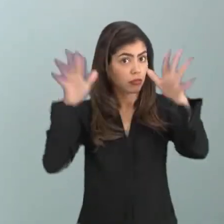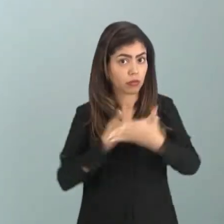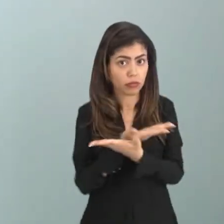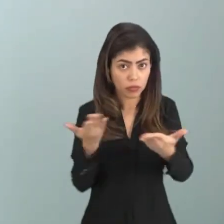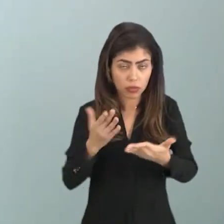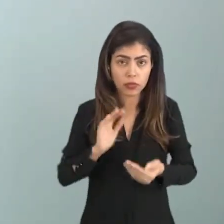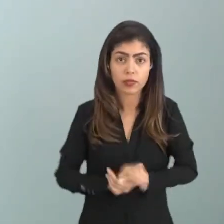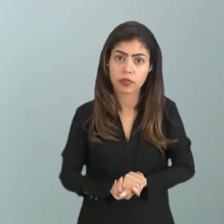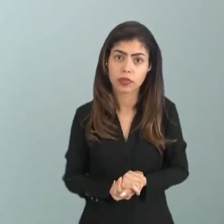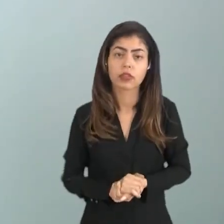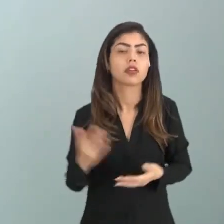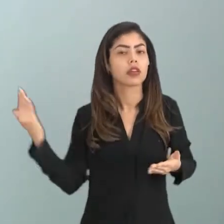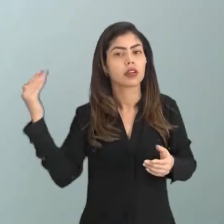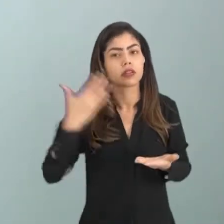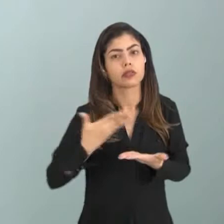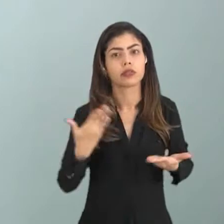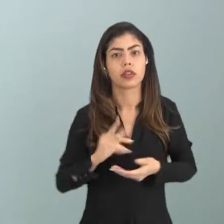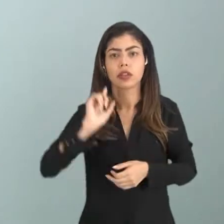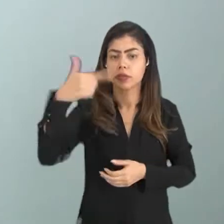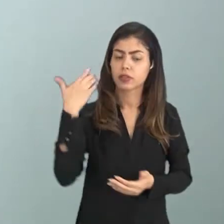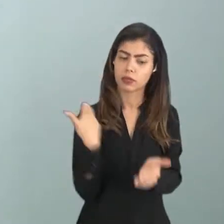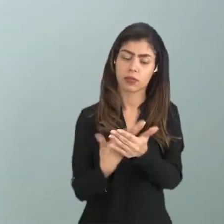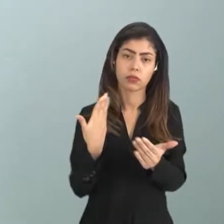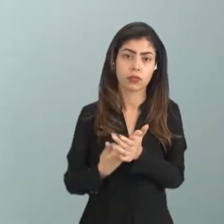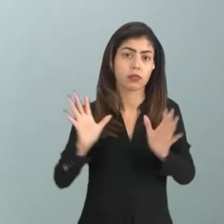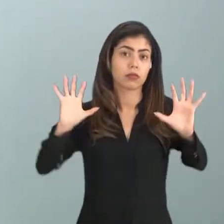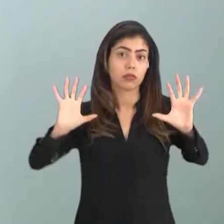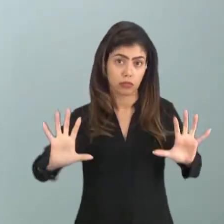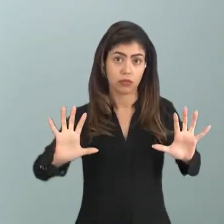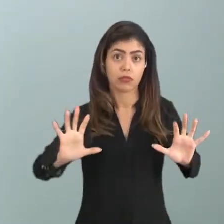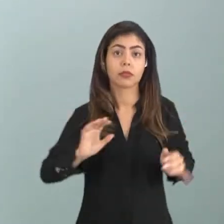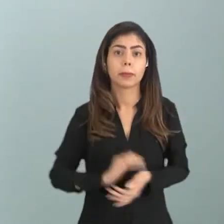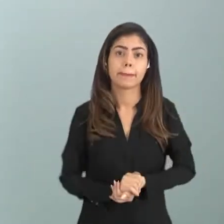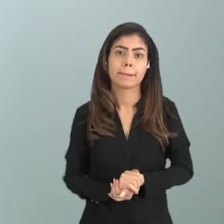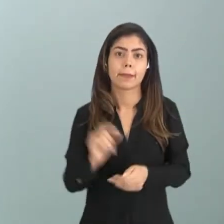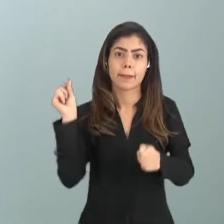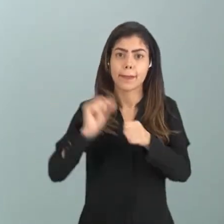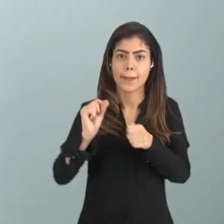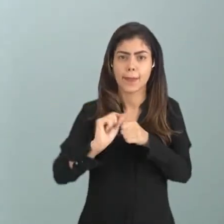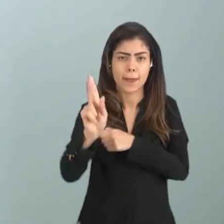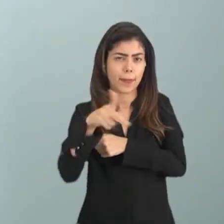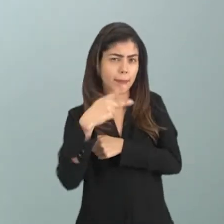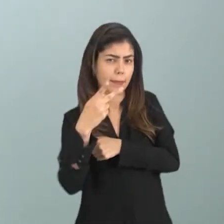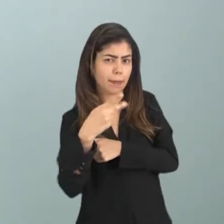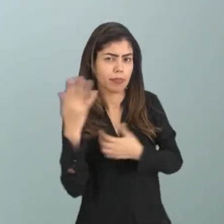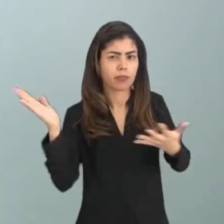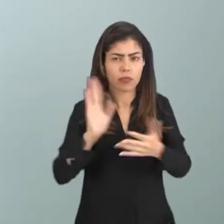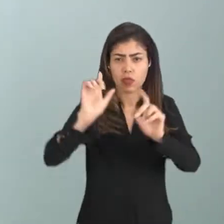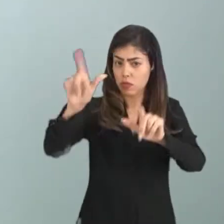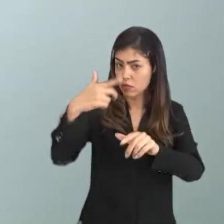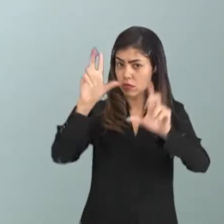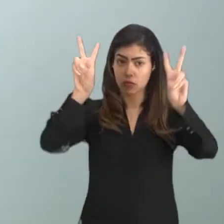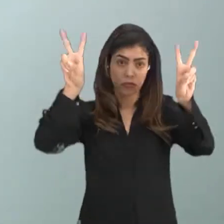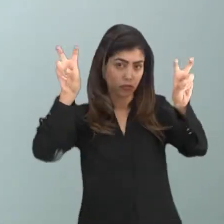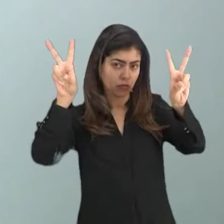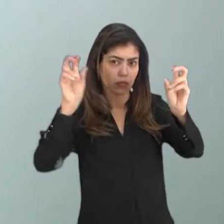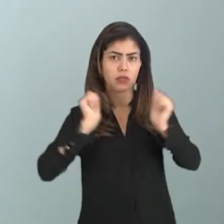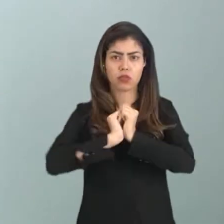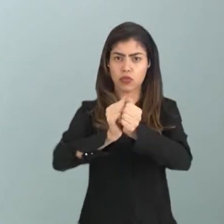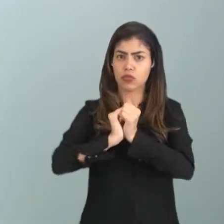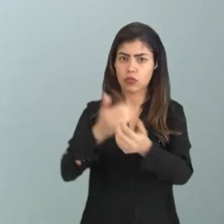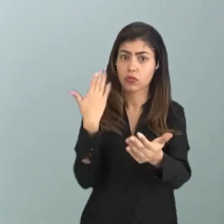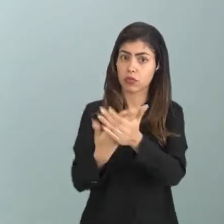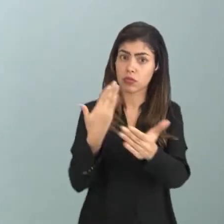esclarecedor. E a gente vai esperar a nossa próxima aula, que a gente já vai falar de outro assunto, né? Que a gente juntou essas